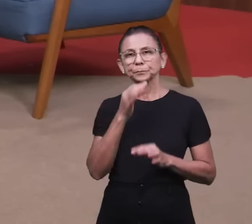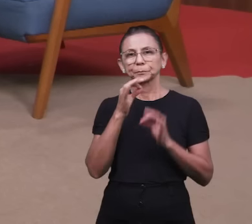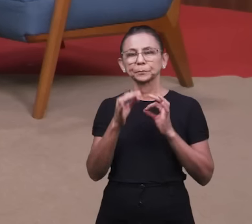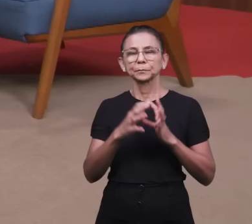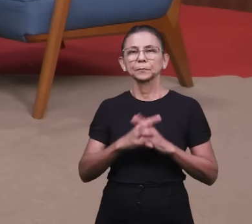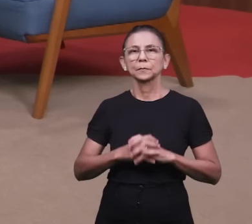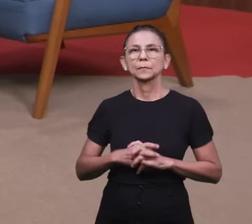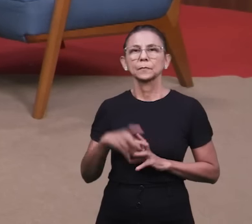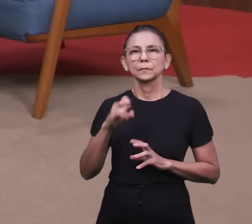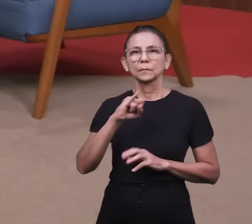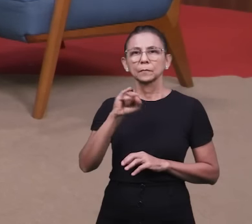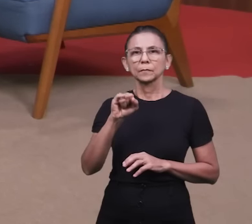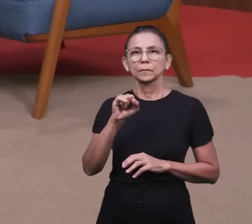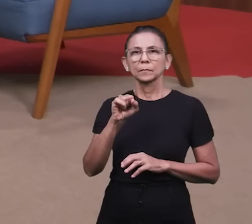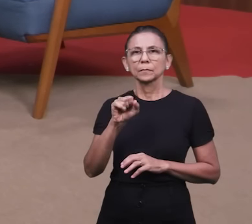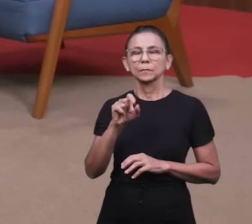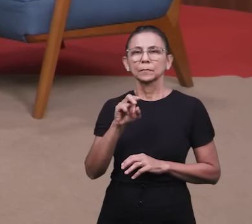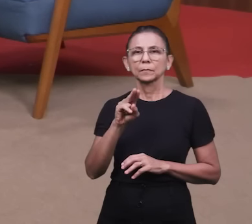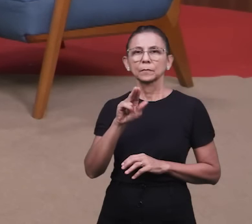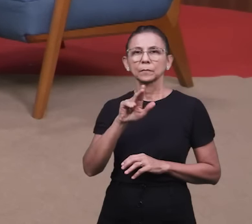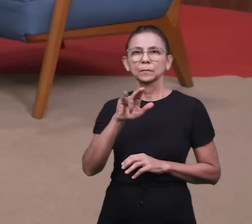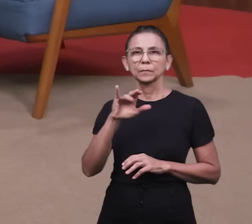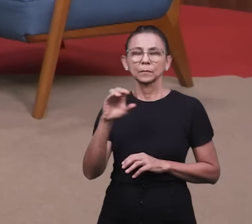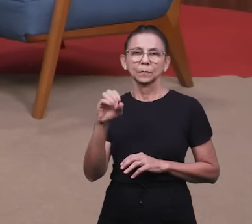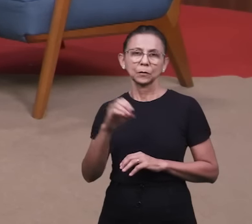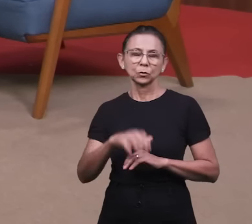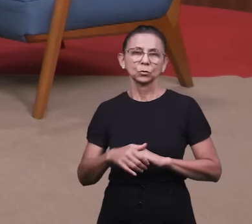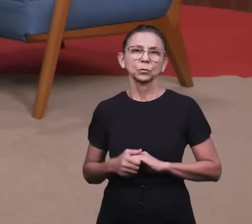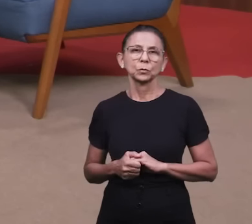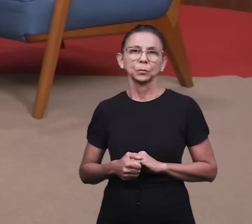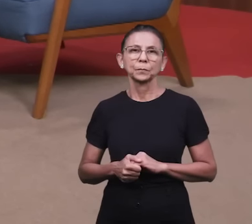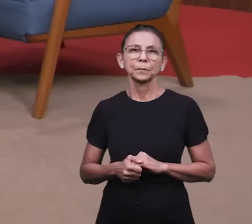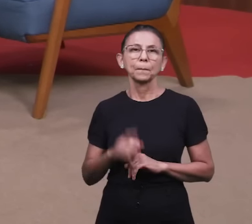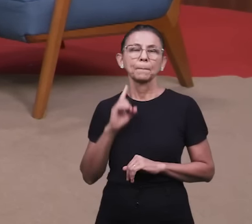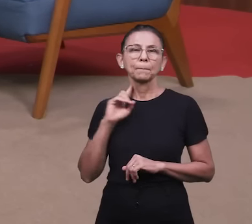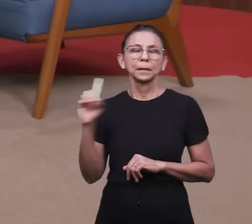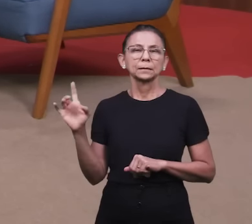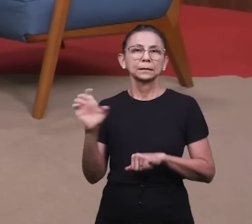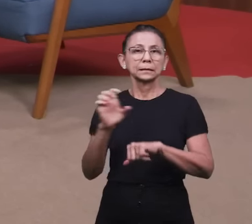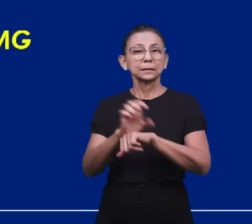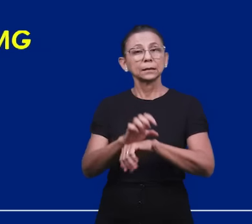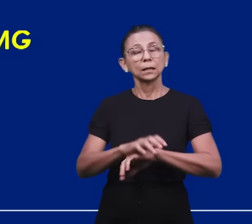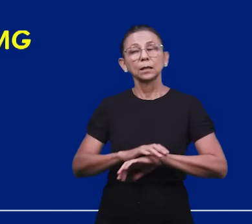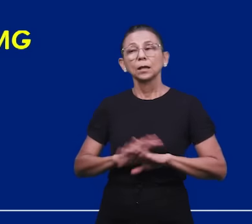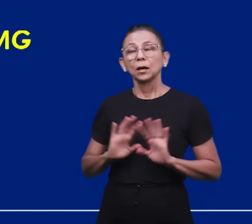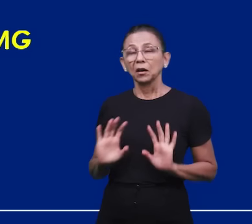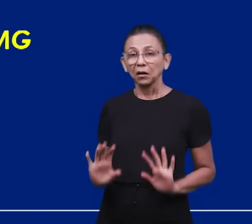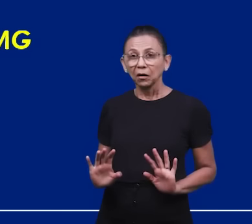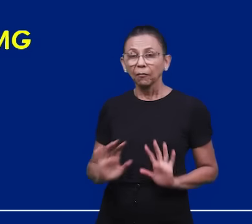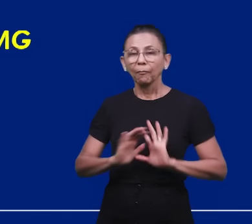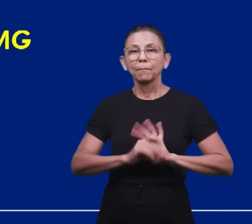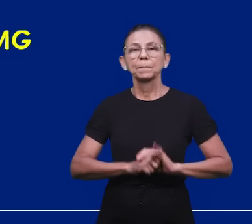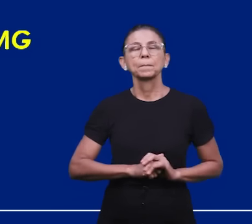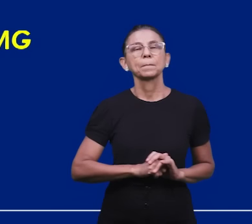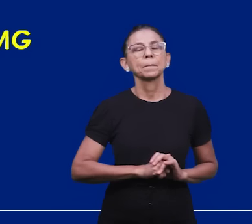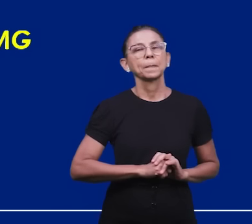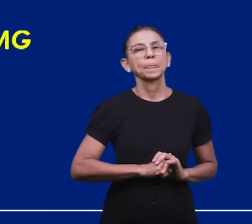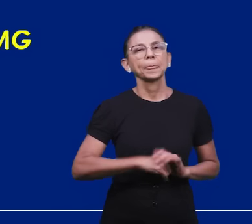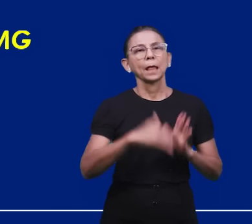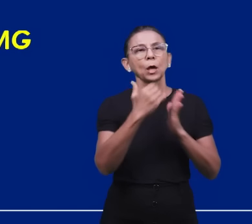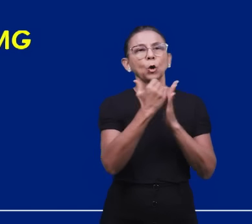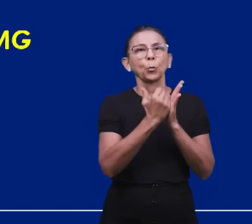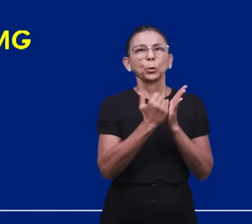vem de Julho Rodrigues que é de Nanuque no estado de Minas Gerais e que diz assim o programa tem sido uma bússola